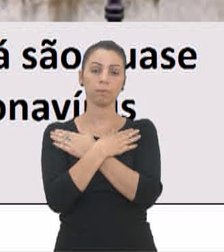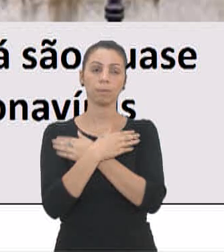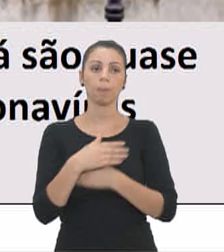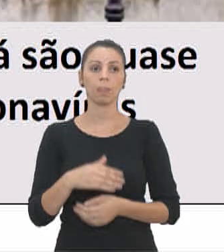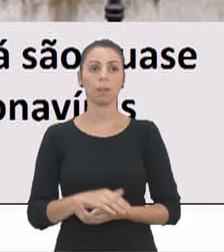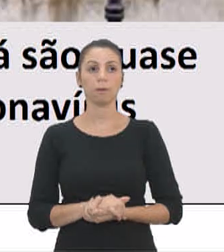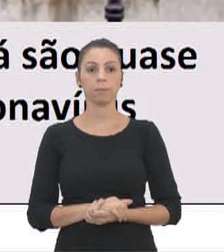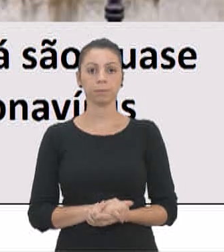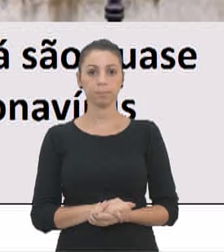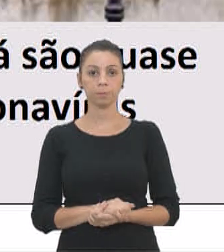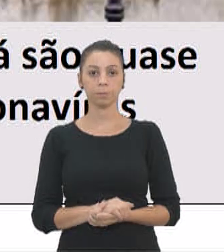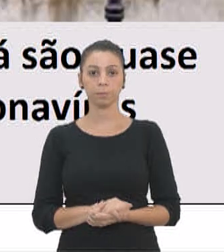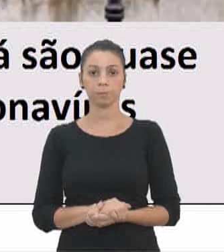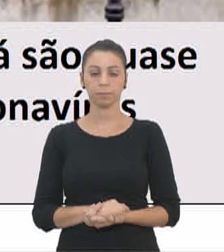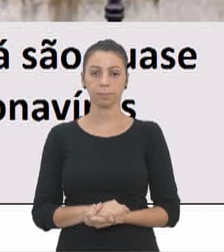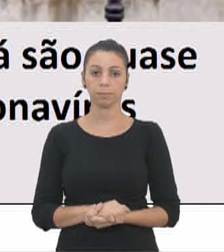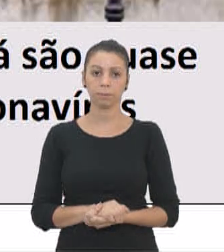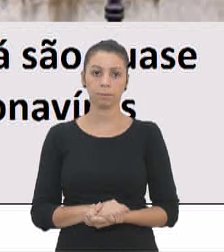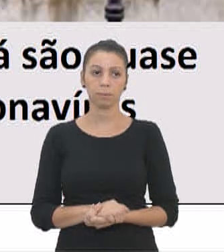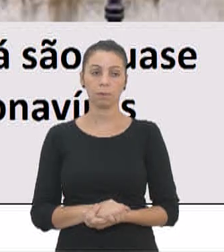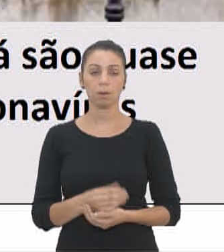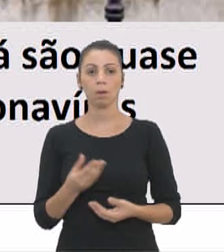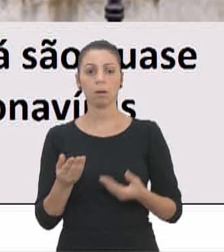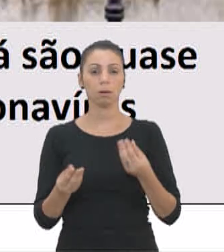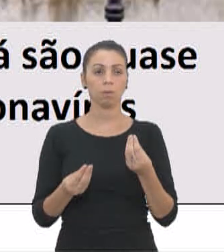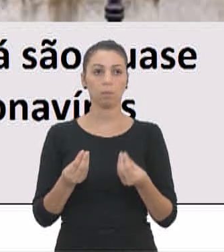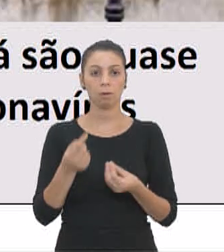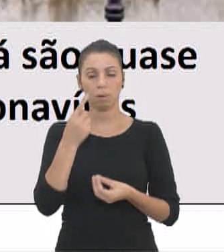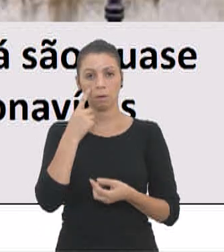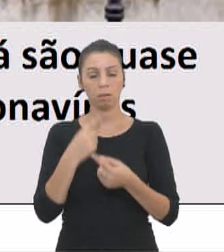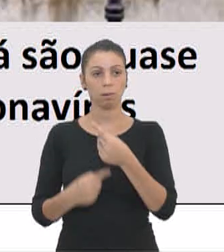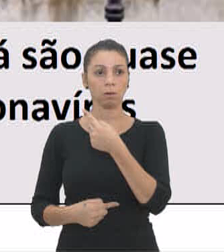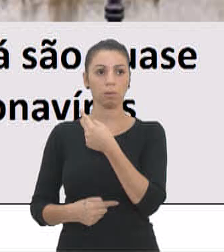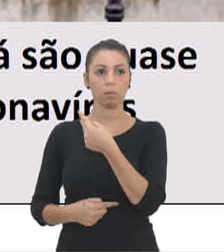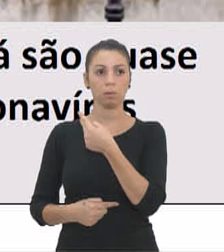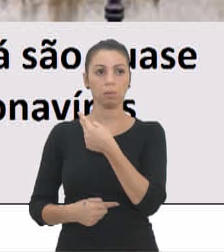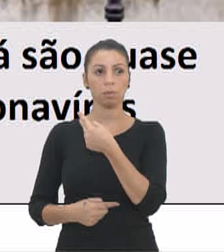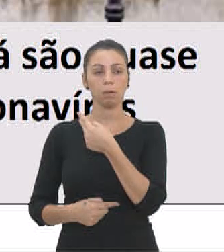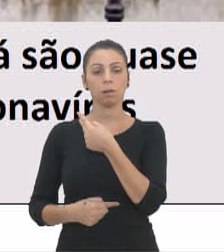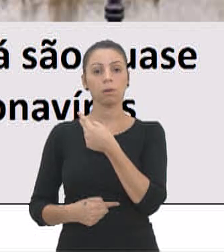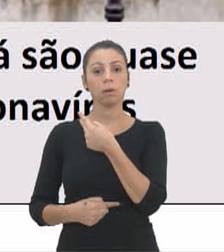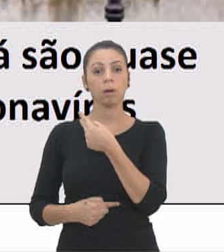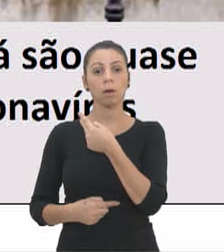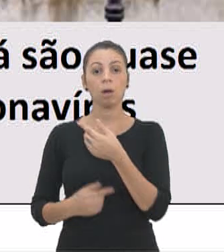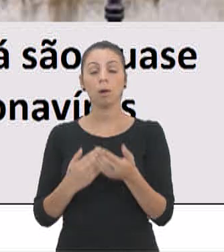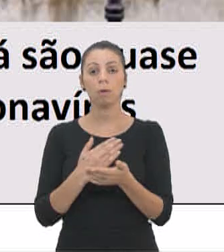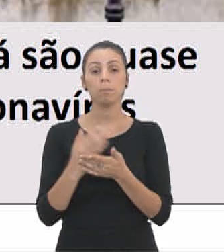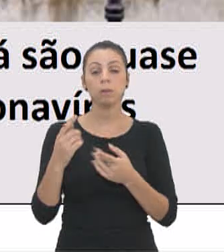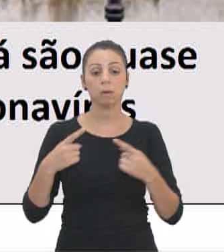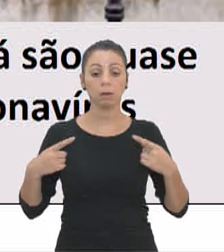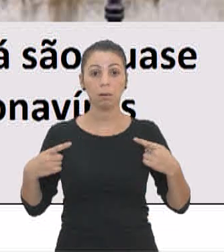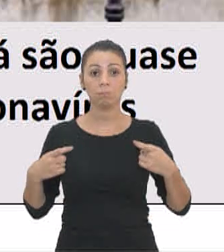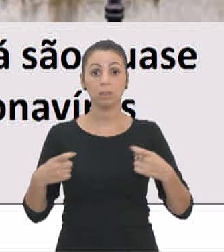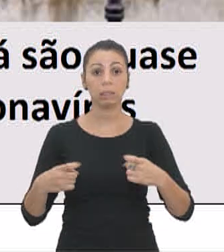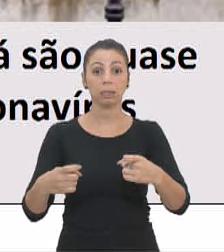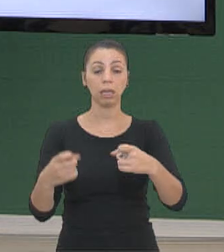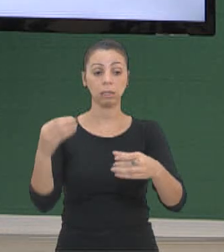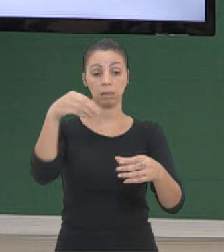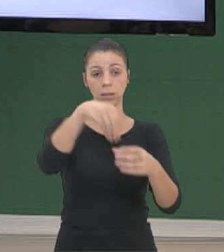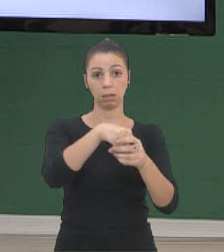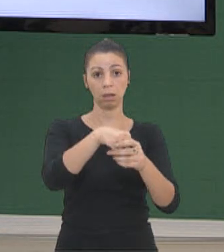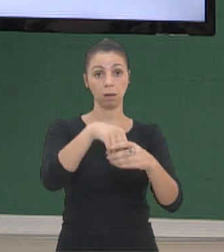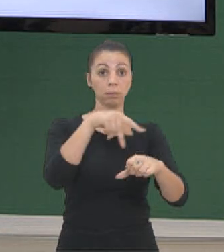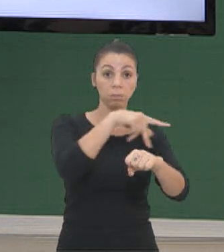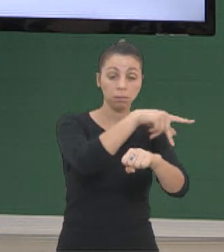tá? Como seria de se esperar, a execução do monarca francês irá gerar guerras internas e externas.